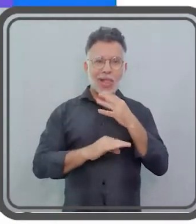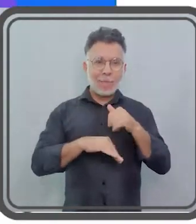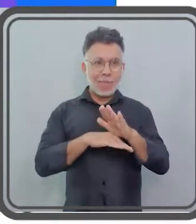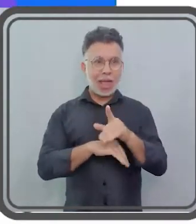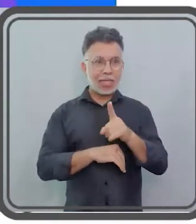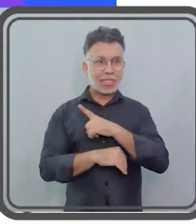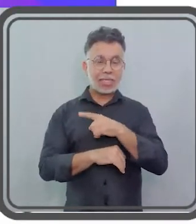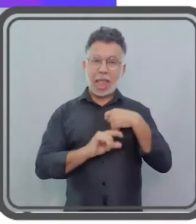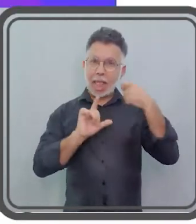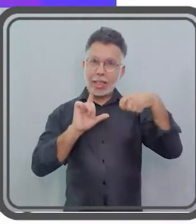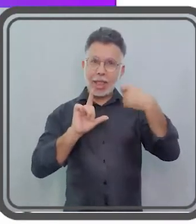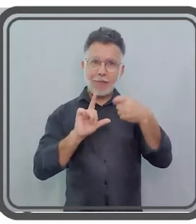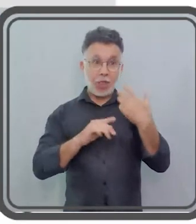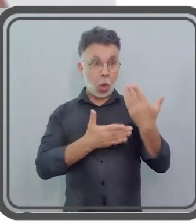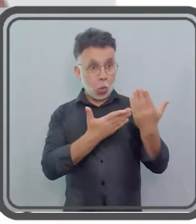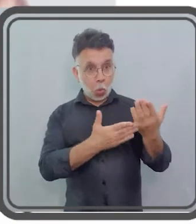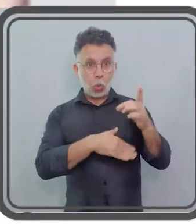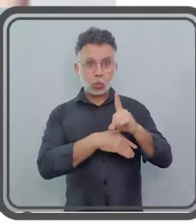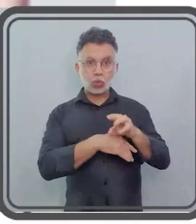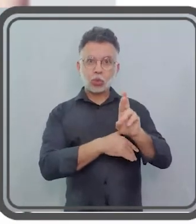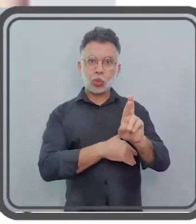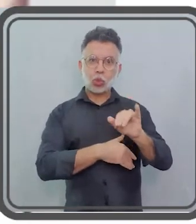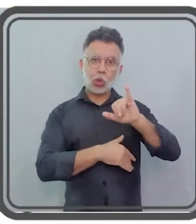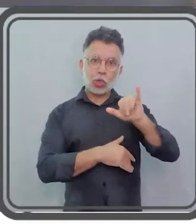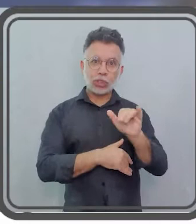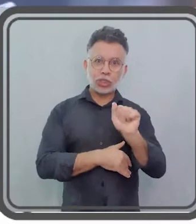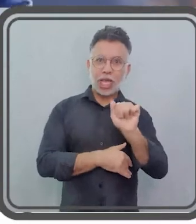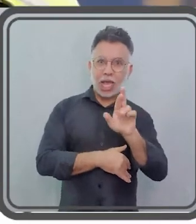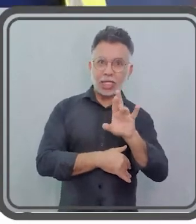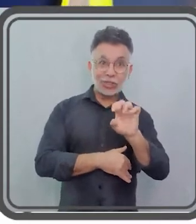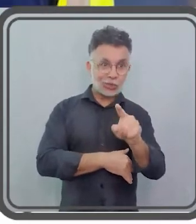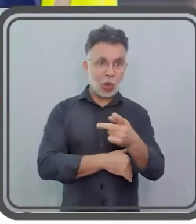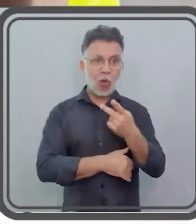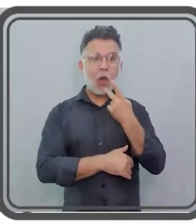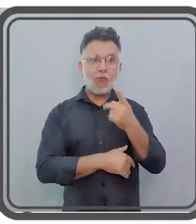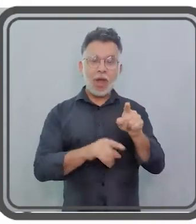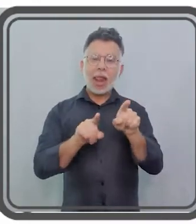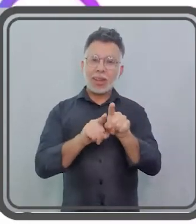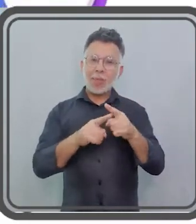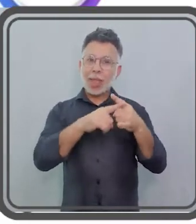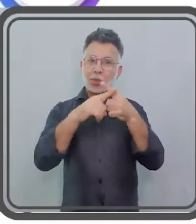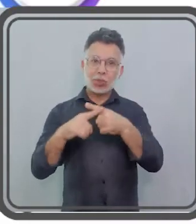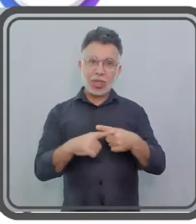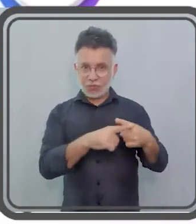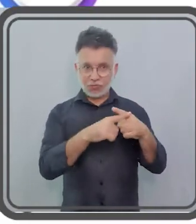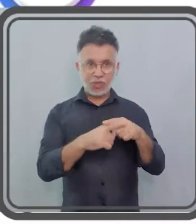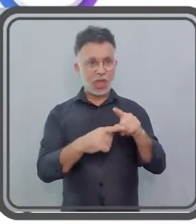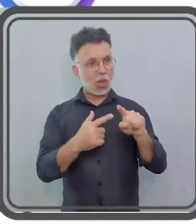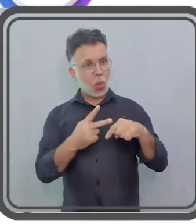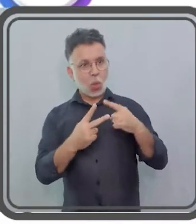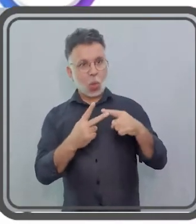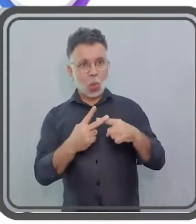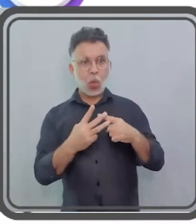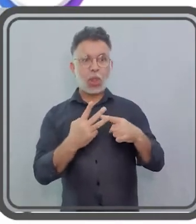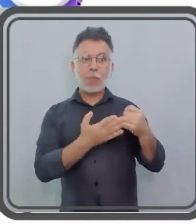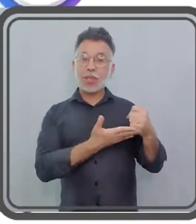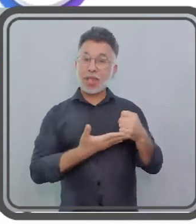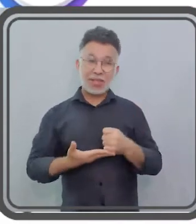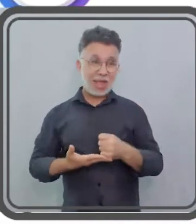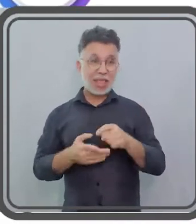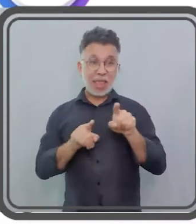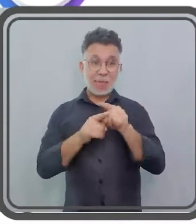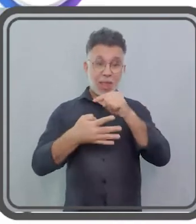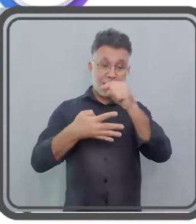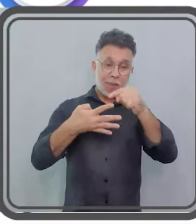vídeo explicativo do Dr. Jairo, muito legal aqui, né, fala um pouquinho dos desafios e tudo mais. Você pode trazer um pouco desses